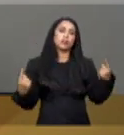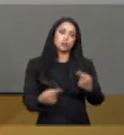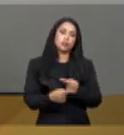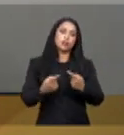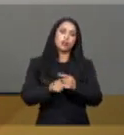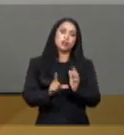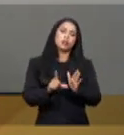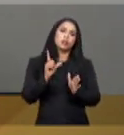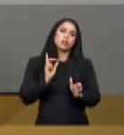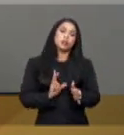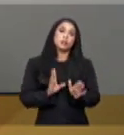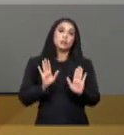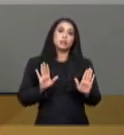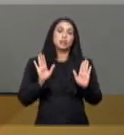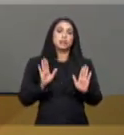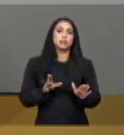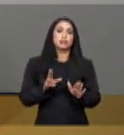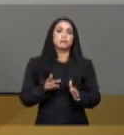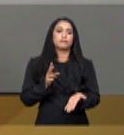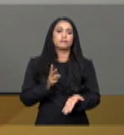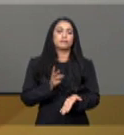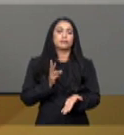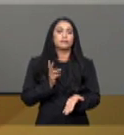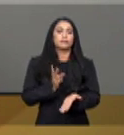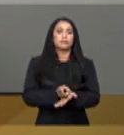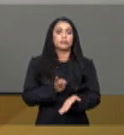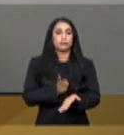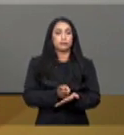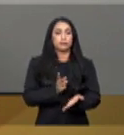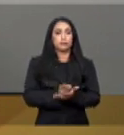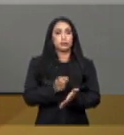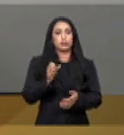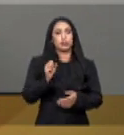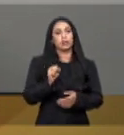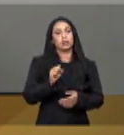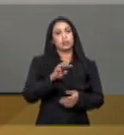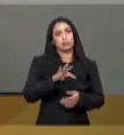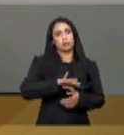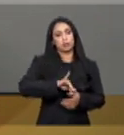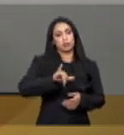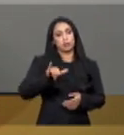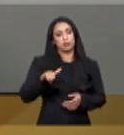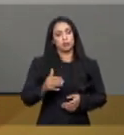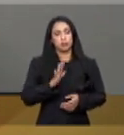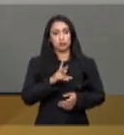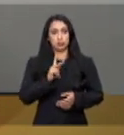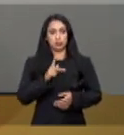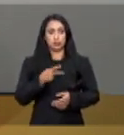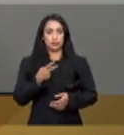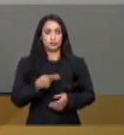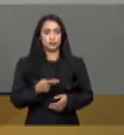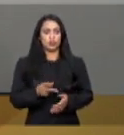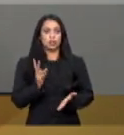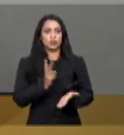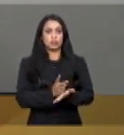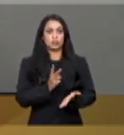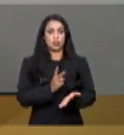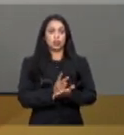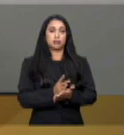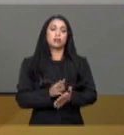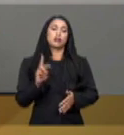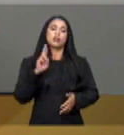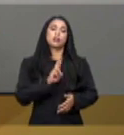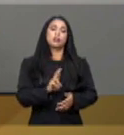permanentemente, mas que se consolidara num sentido que lhe era favorável no Superior Tribunal de Justiça, como eu disse, até mesmo em sede de